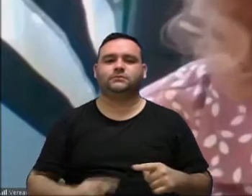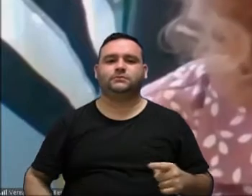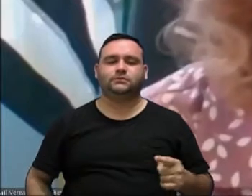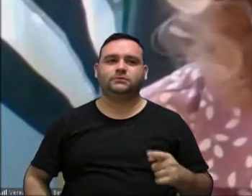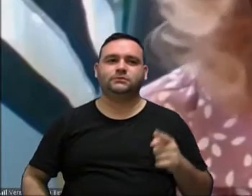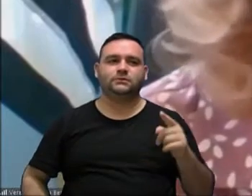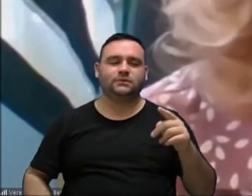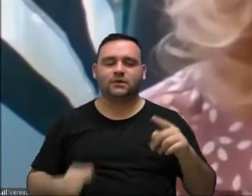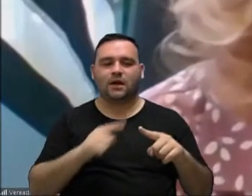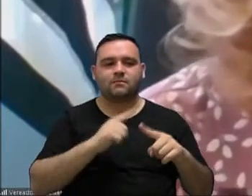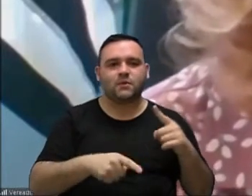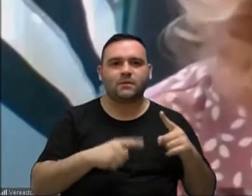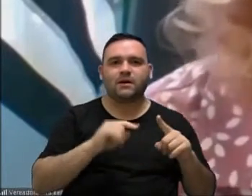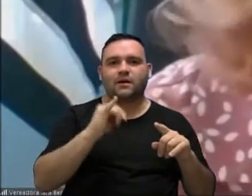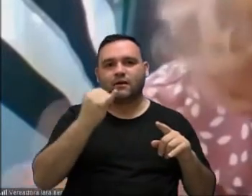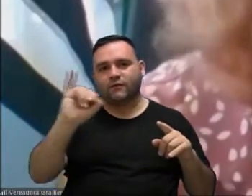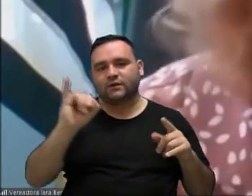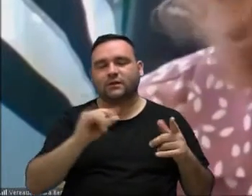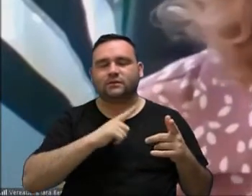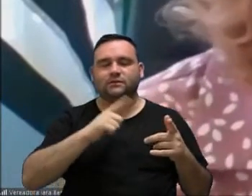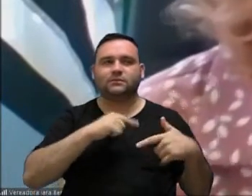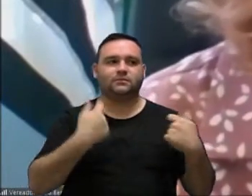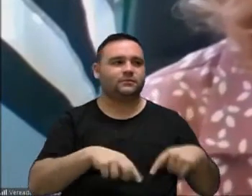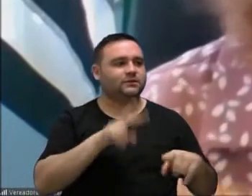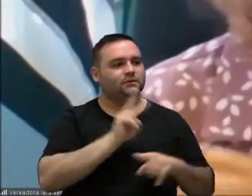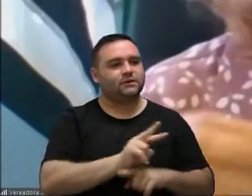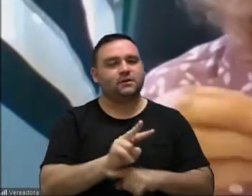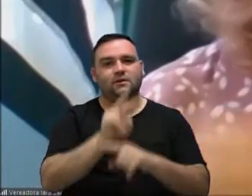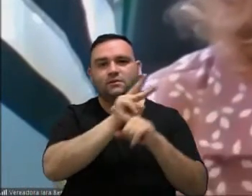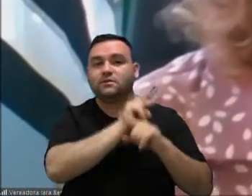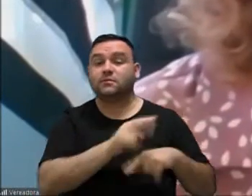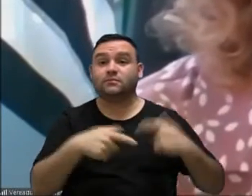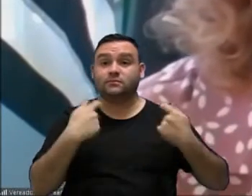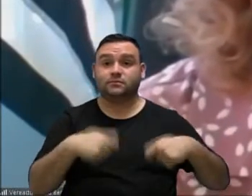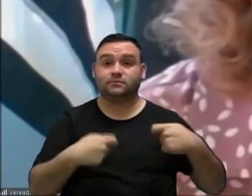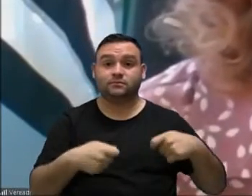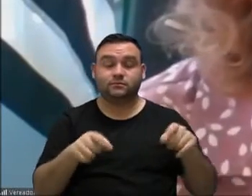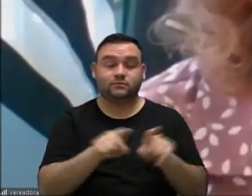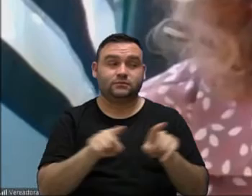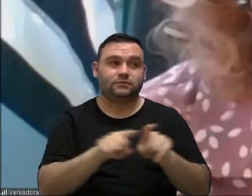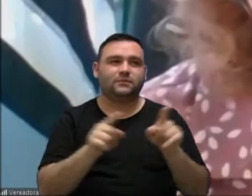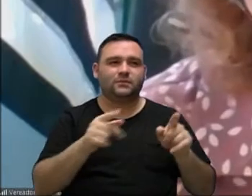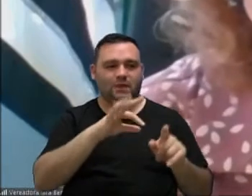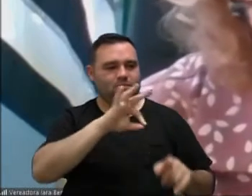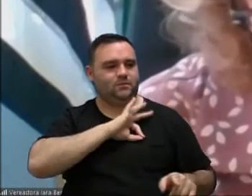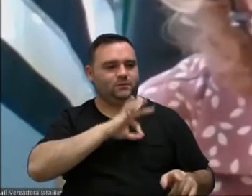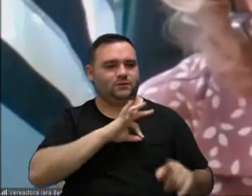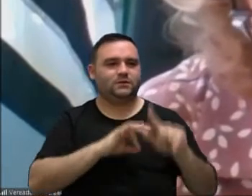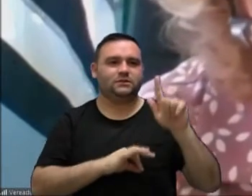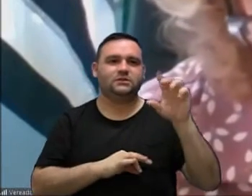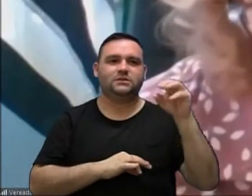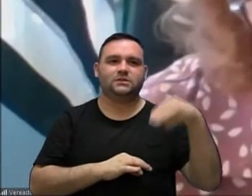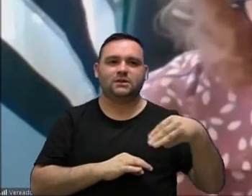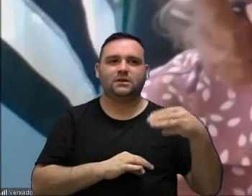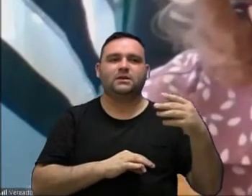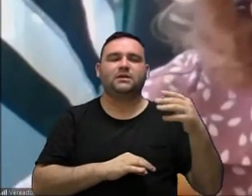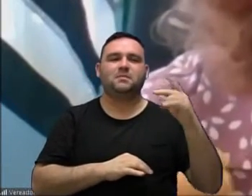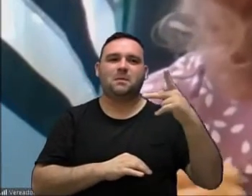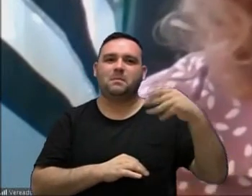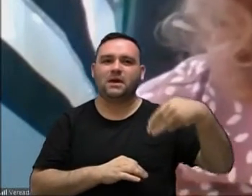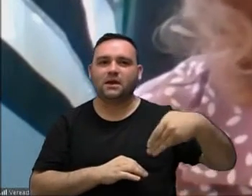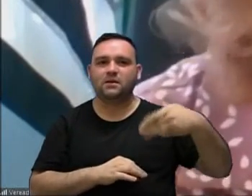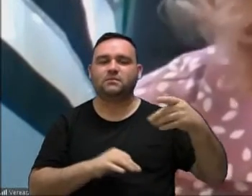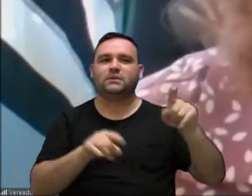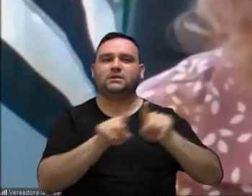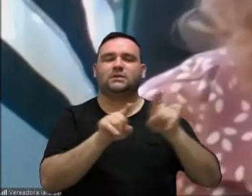se coibir tem que haver fiscalização tem que a polícia militar junto com a guarda municipal